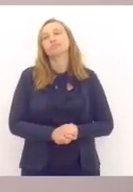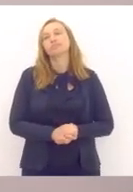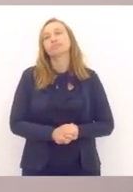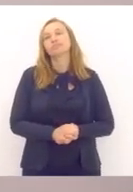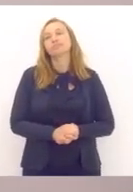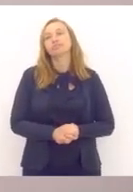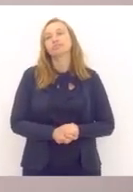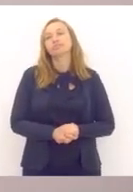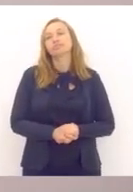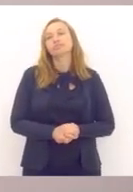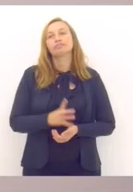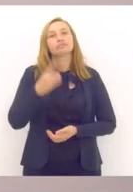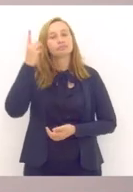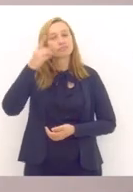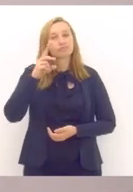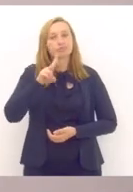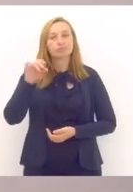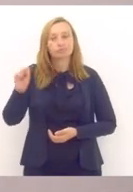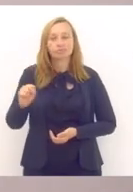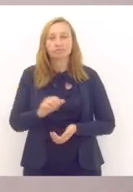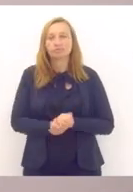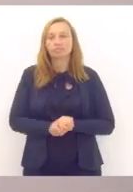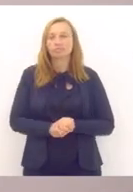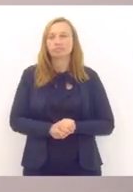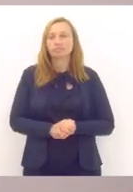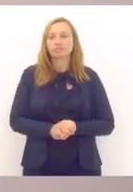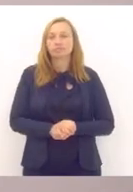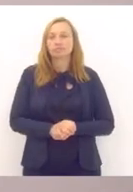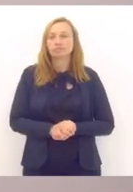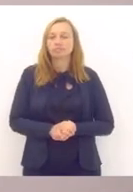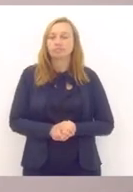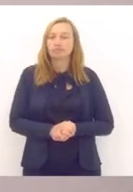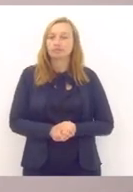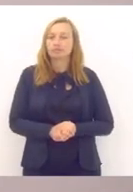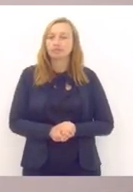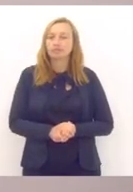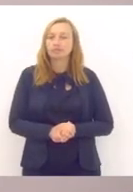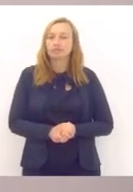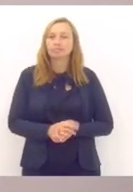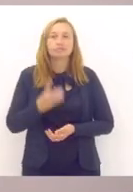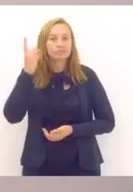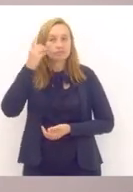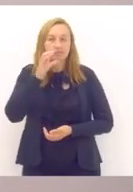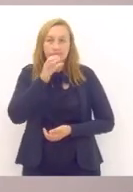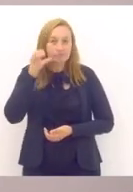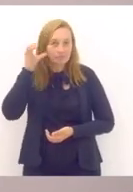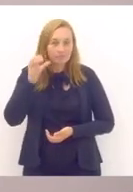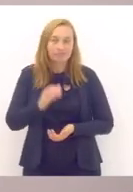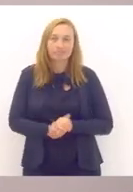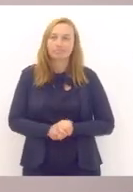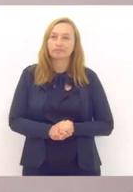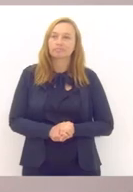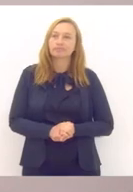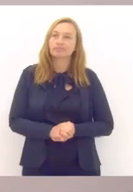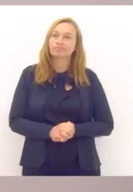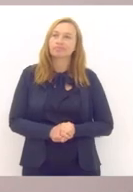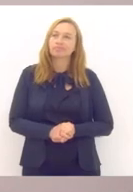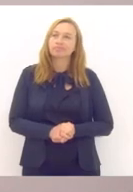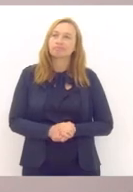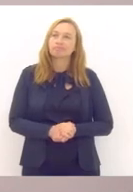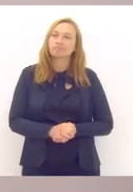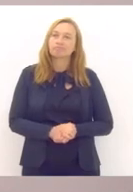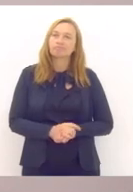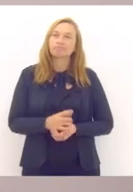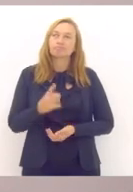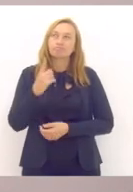pelo deputado Vinícius Cozzolino, eu vou falar sobre aquilo que a deputada Célia Jordão falou. Eu acho, pela minha percepção, deputada,